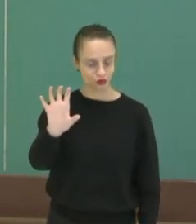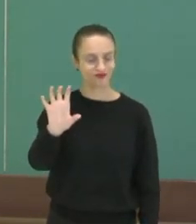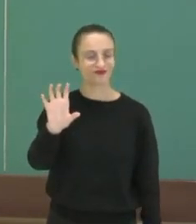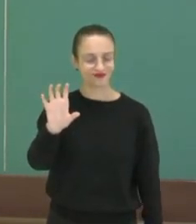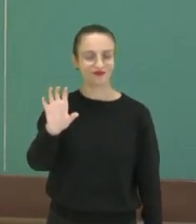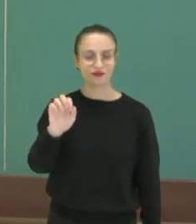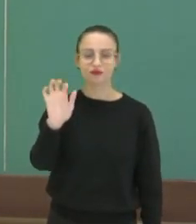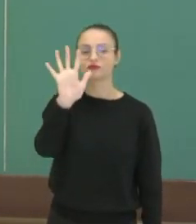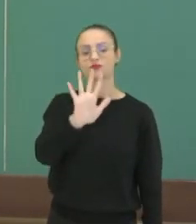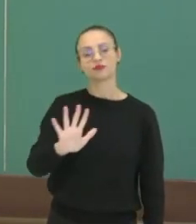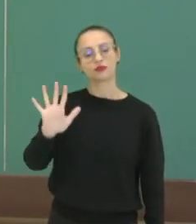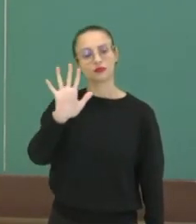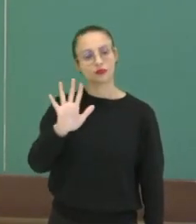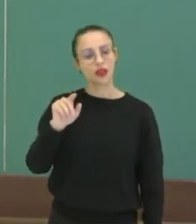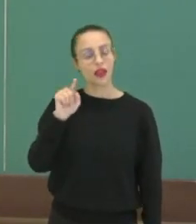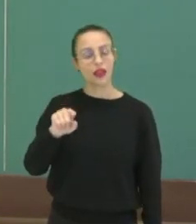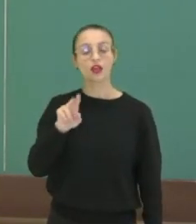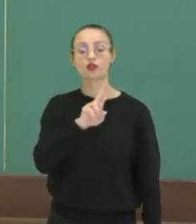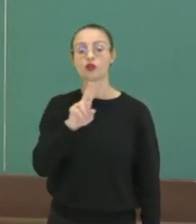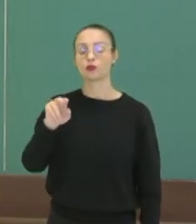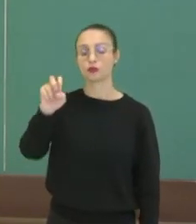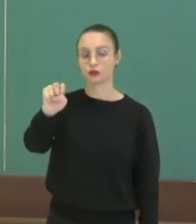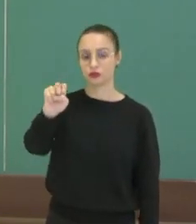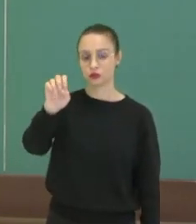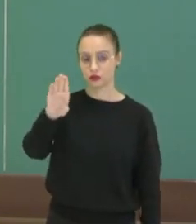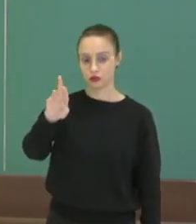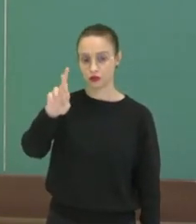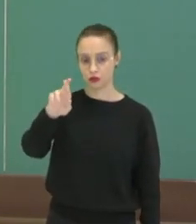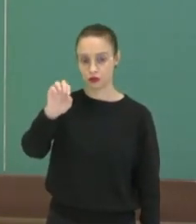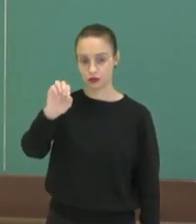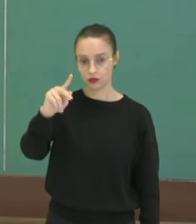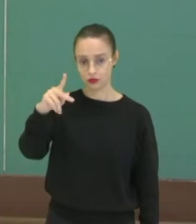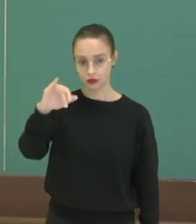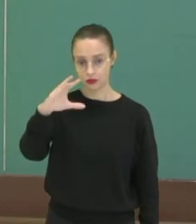a região sul o clima subtropical. Então, mais